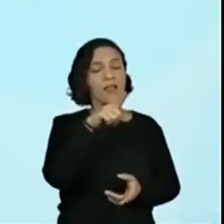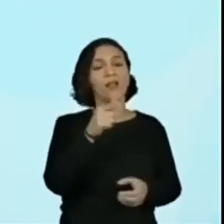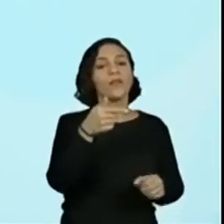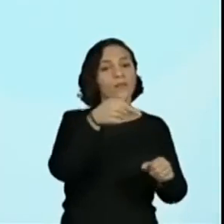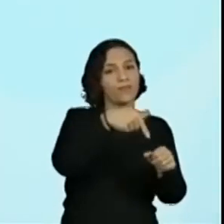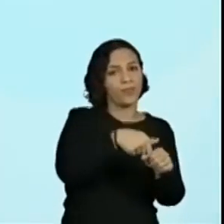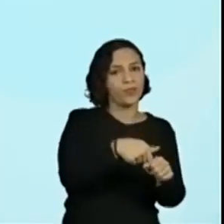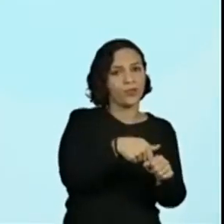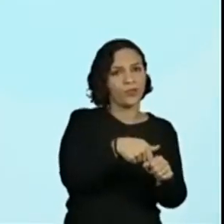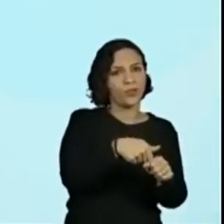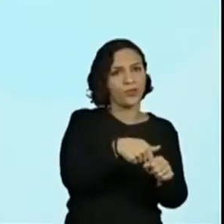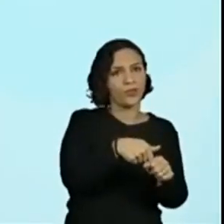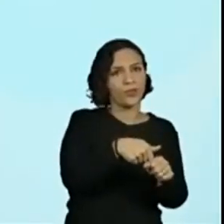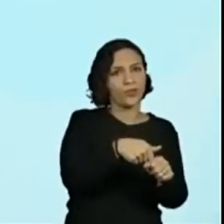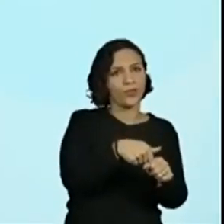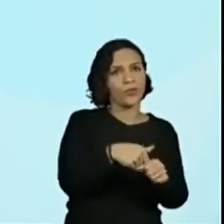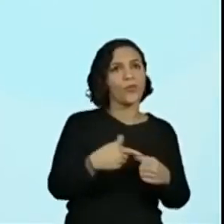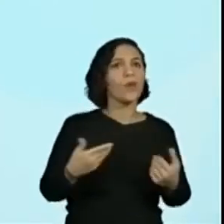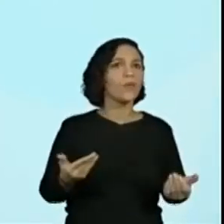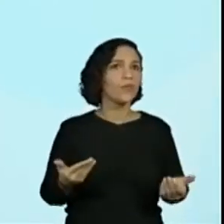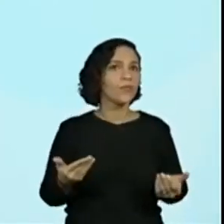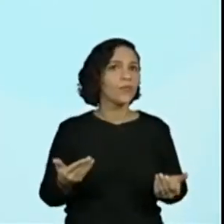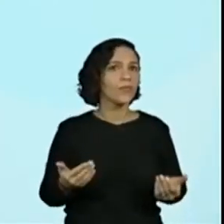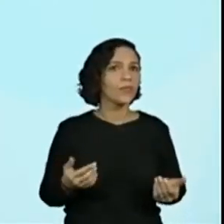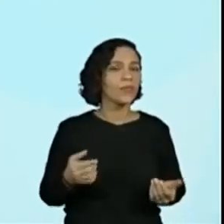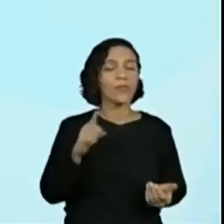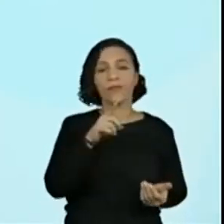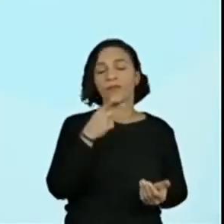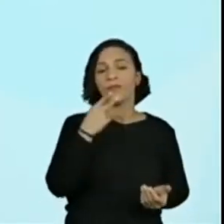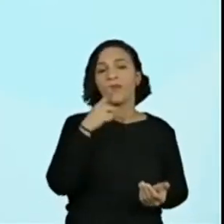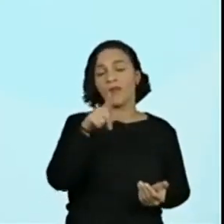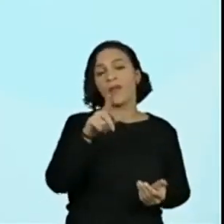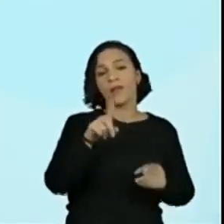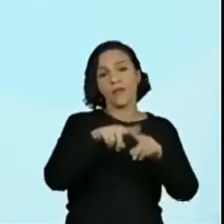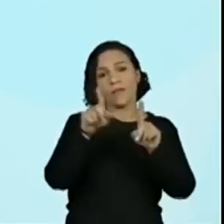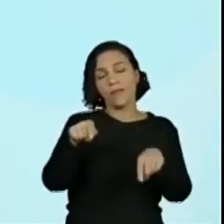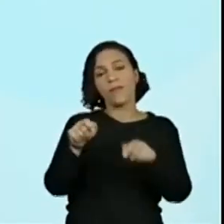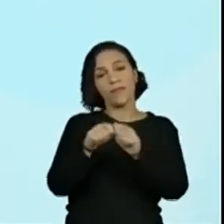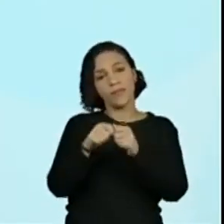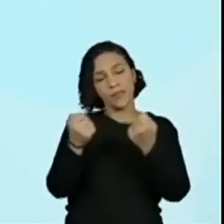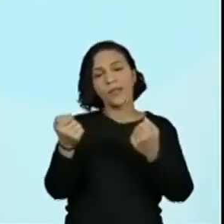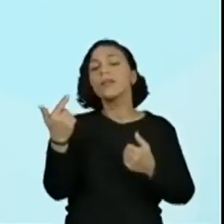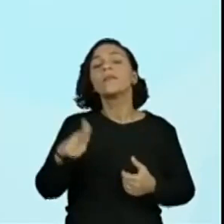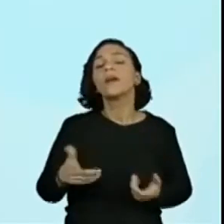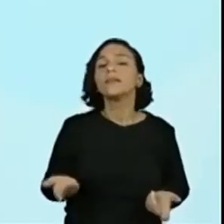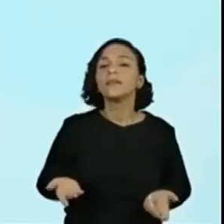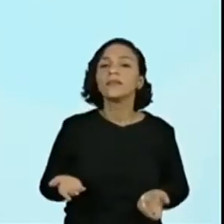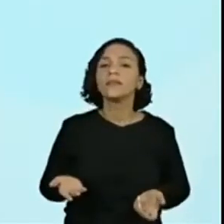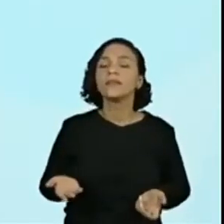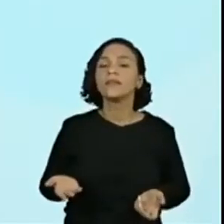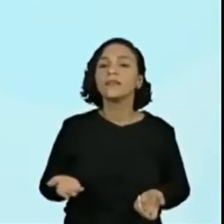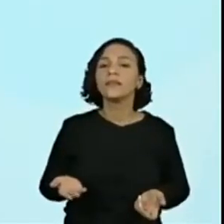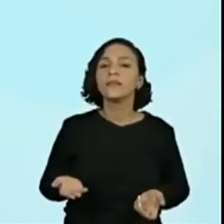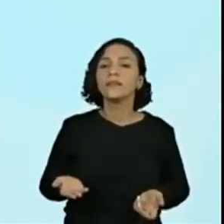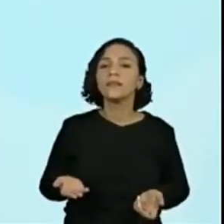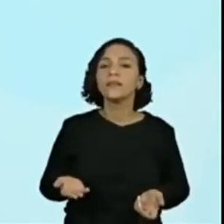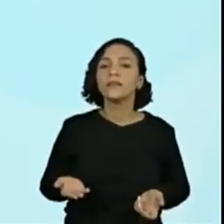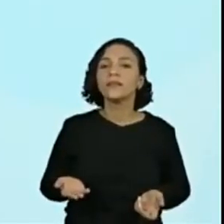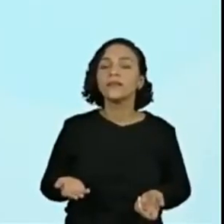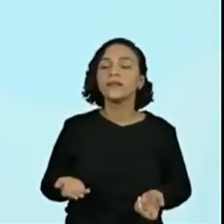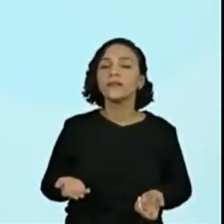Quem? Farmácia? Olha só, o Lorenzo falou que é a padaria. Lorenzo falou que é a padaria. Que mais? Valentina,